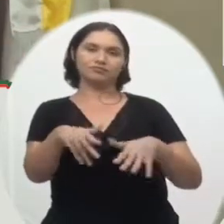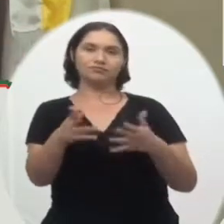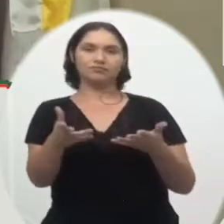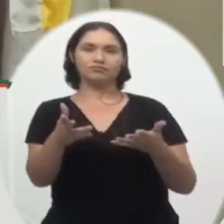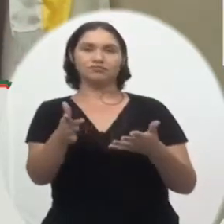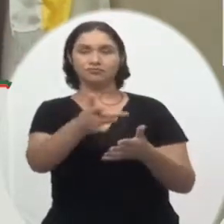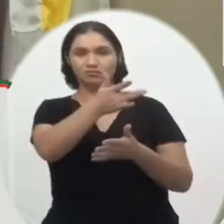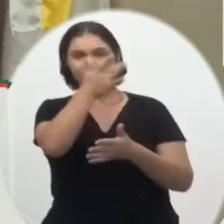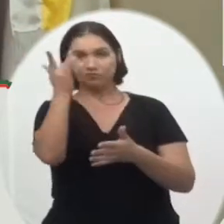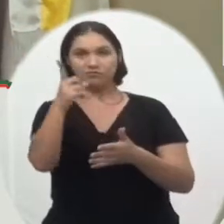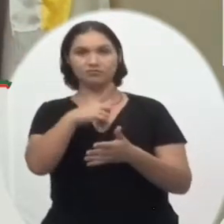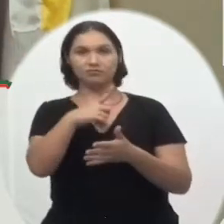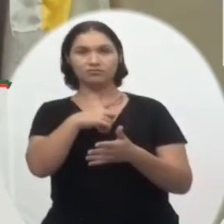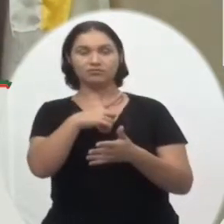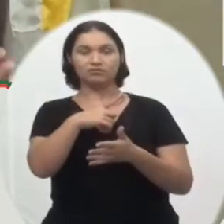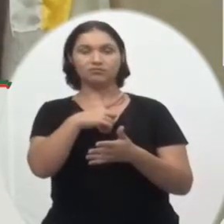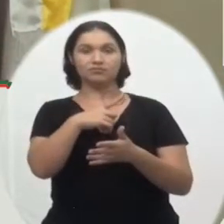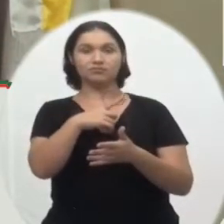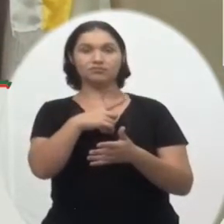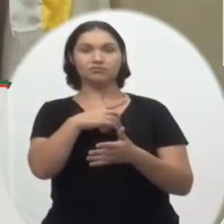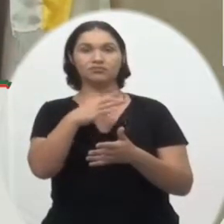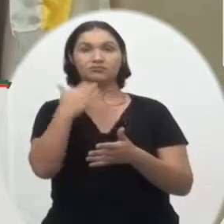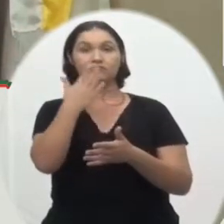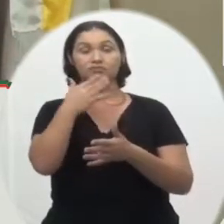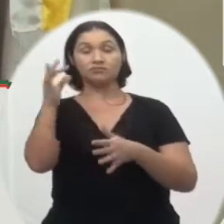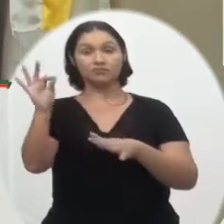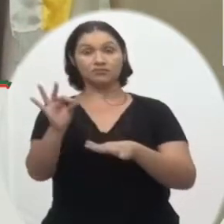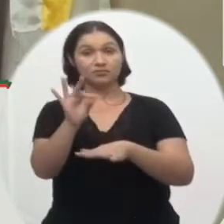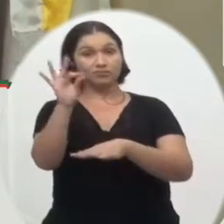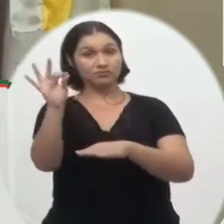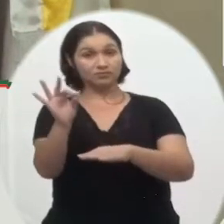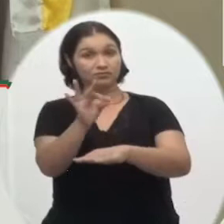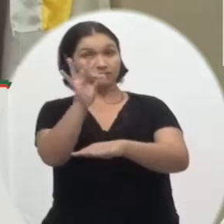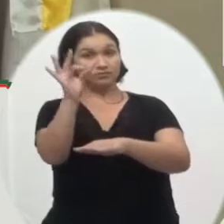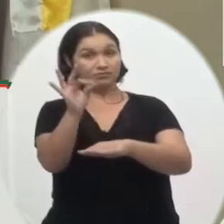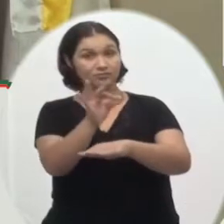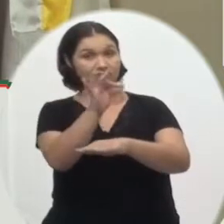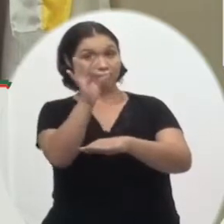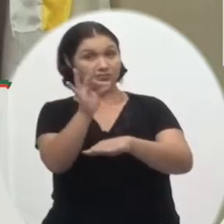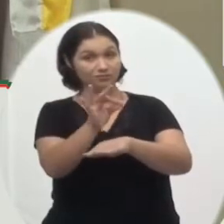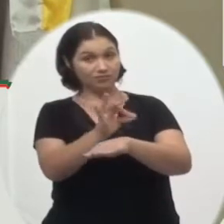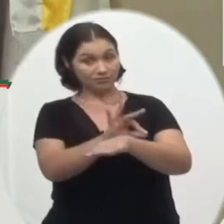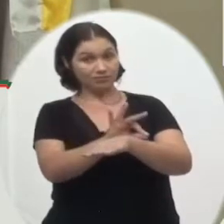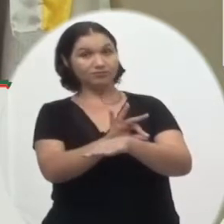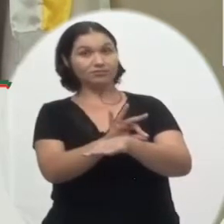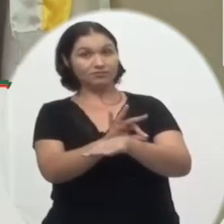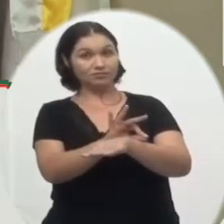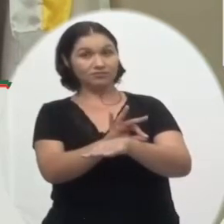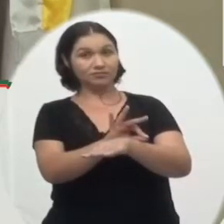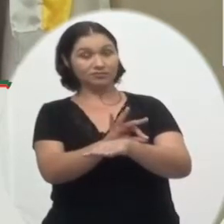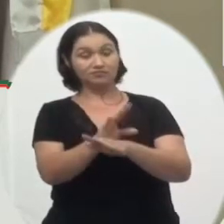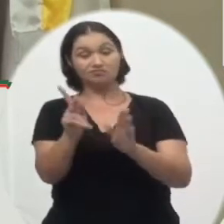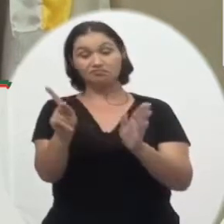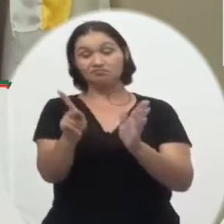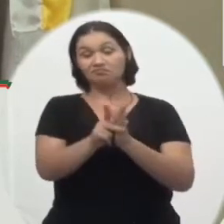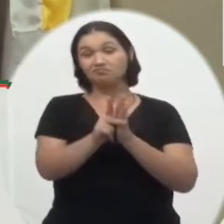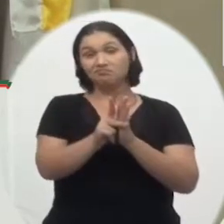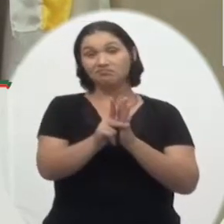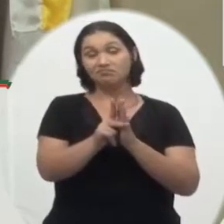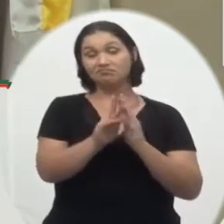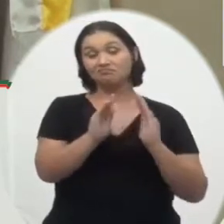seus jardins. Por isso, o nome do projeto é Projeto Jardins de Mel. Então, são inofensivas, elas não